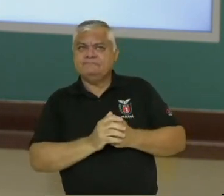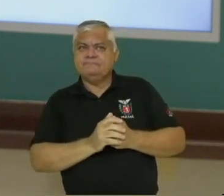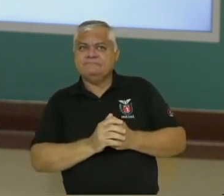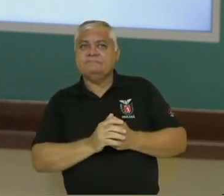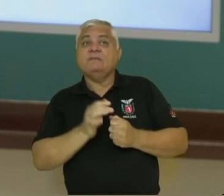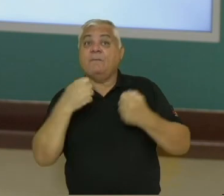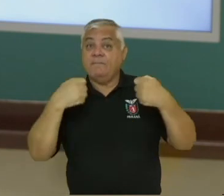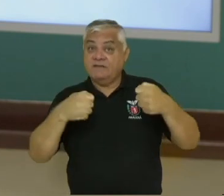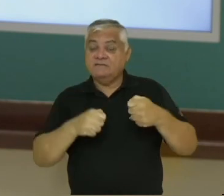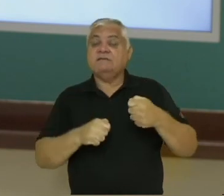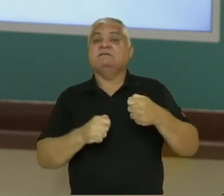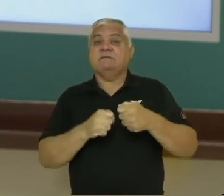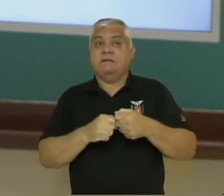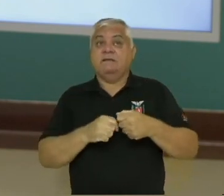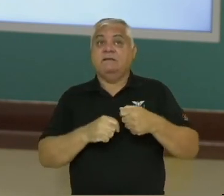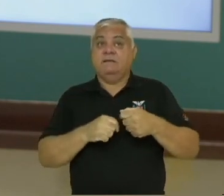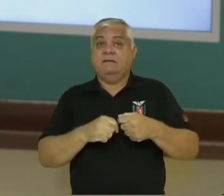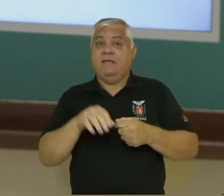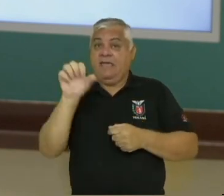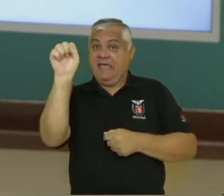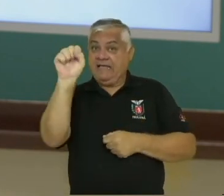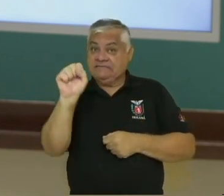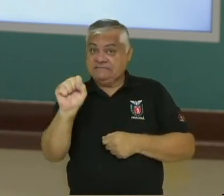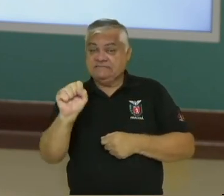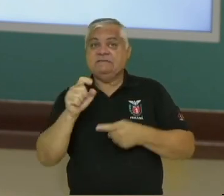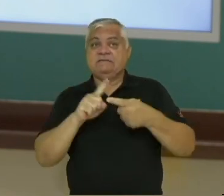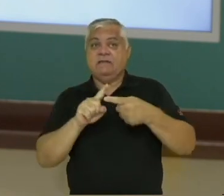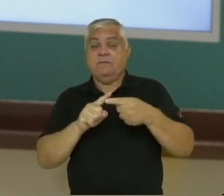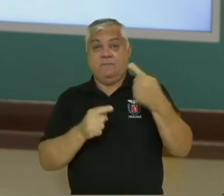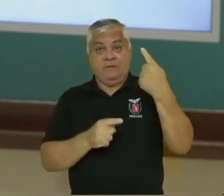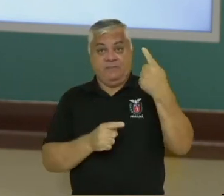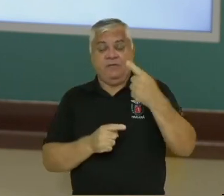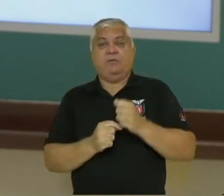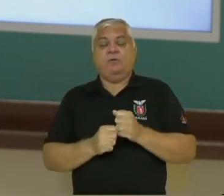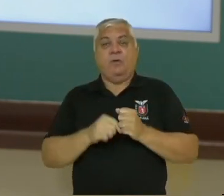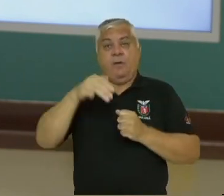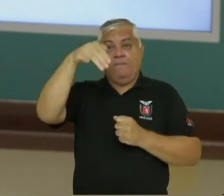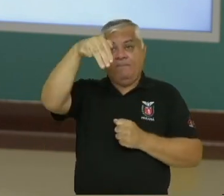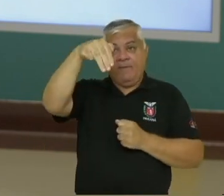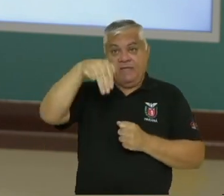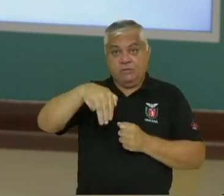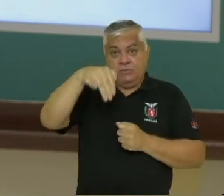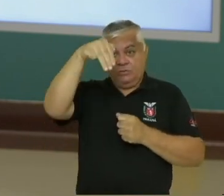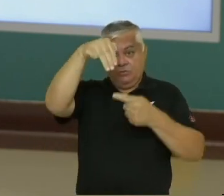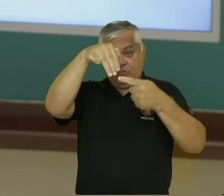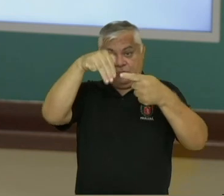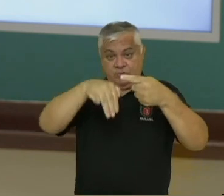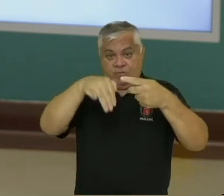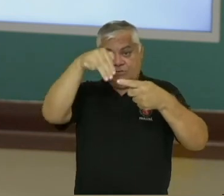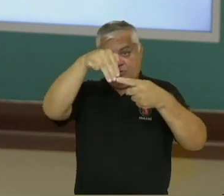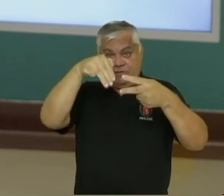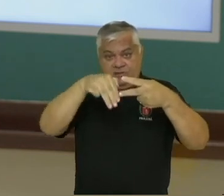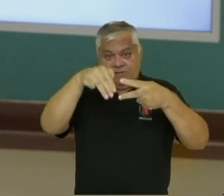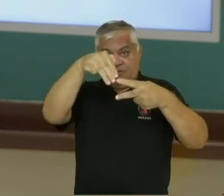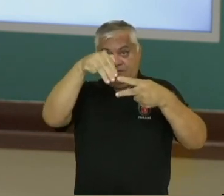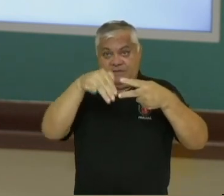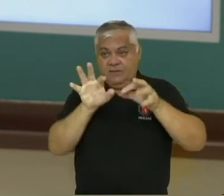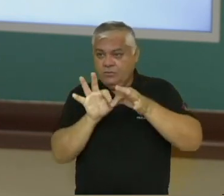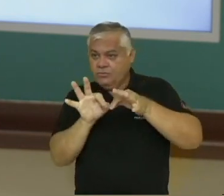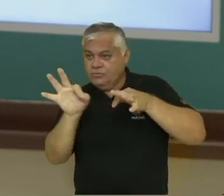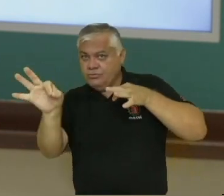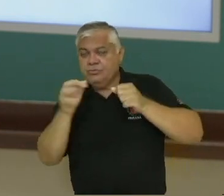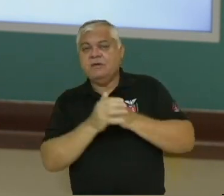está casando bonito, aqui já está, ó, filé. Então, o que você vai ter? Metro, isso vai me representar o metro do deslocamento, e